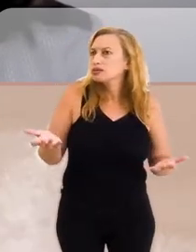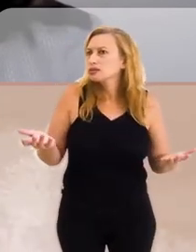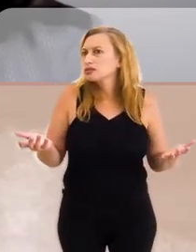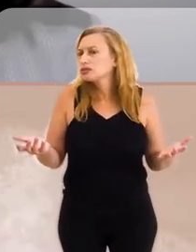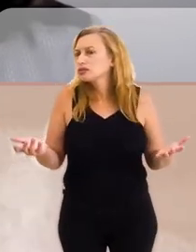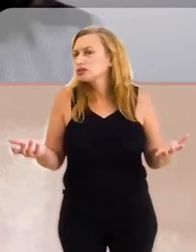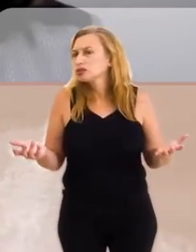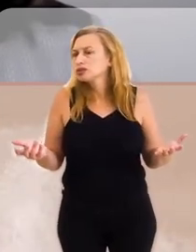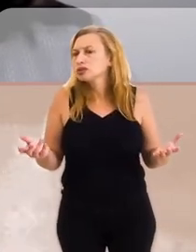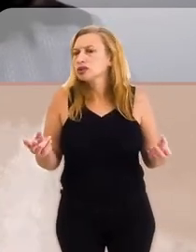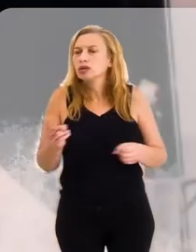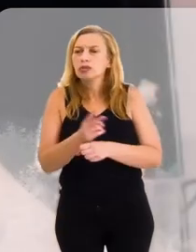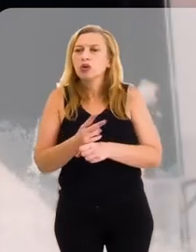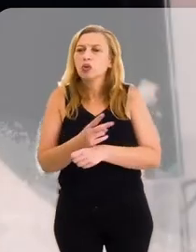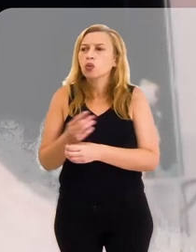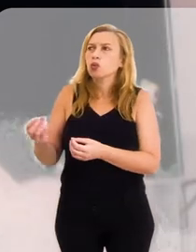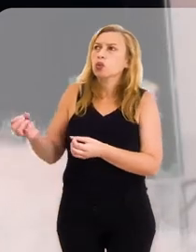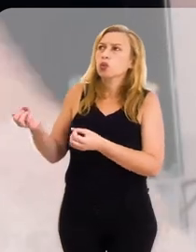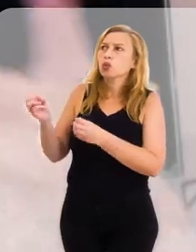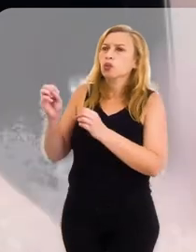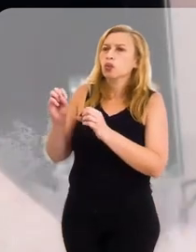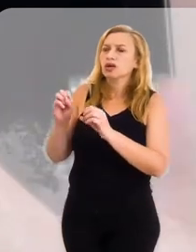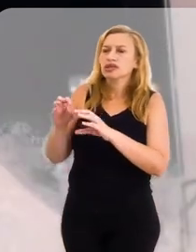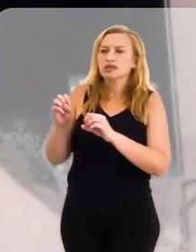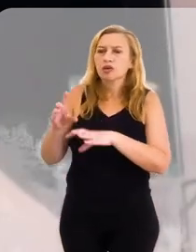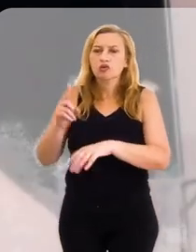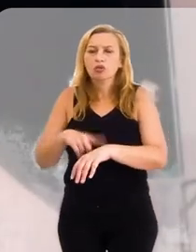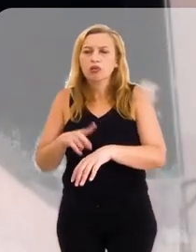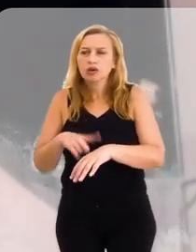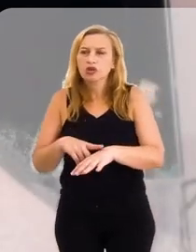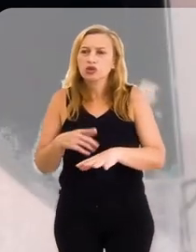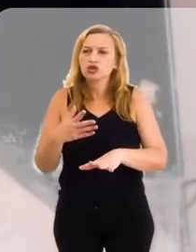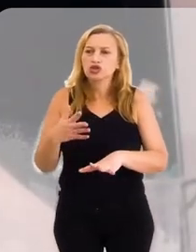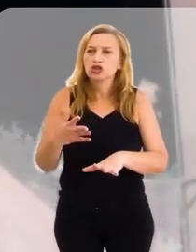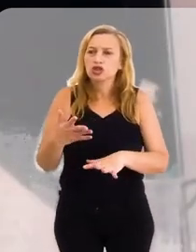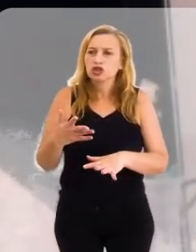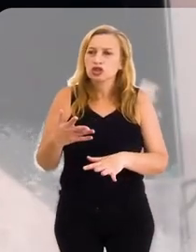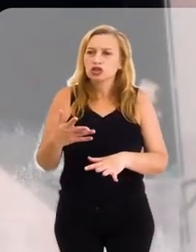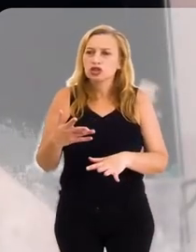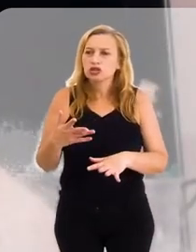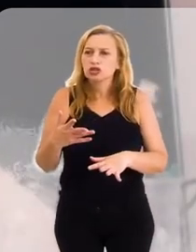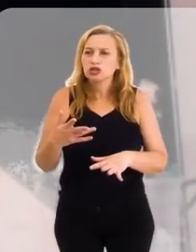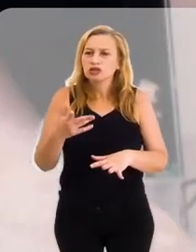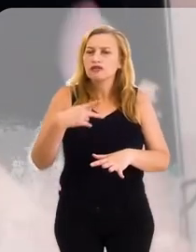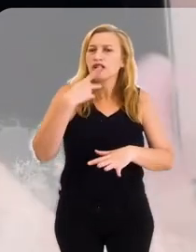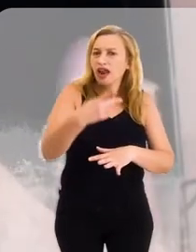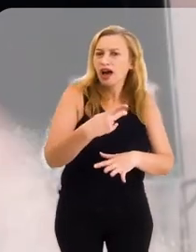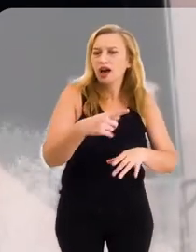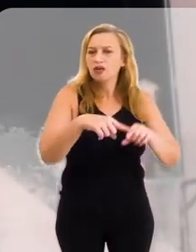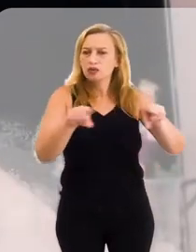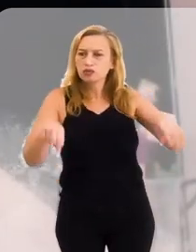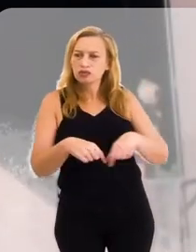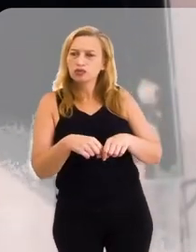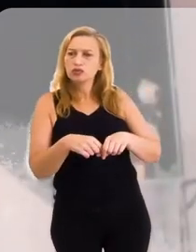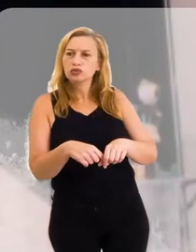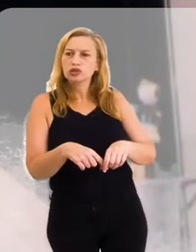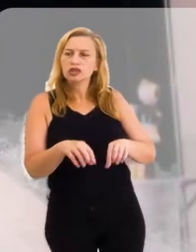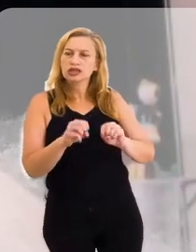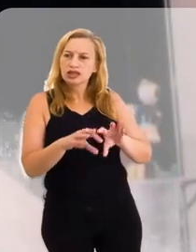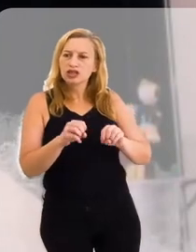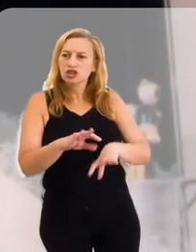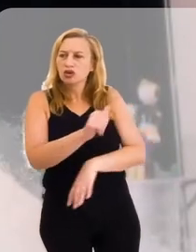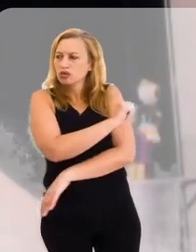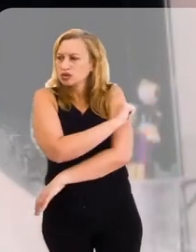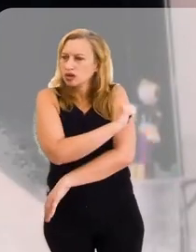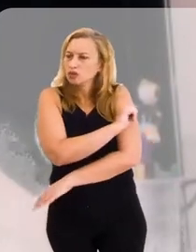mais procura esses ensinamentos no momento de passar o para os alunos